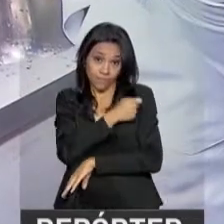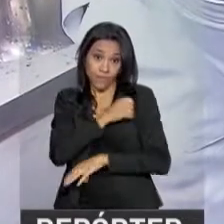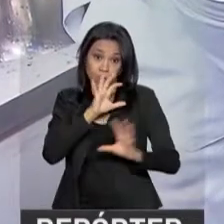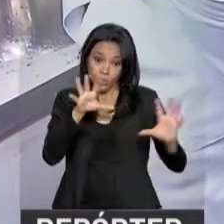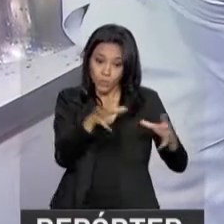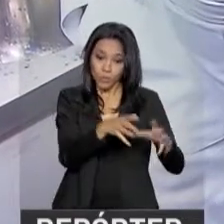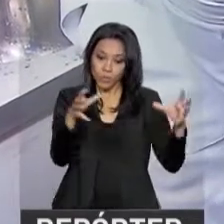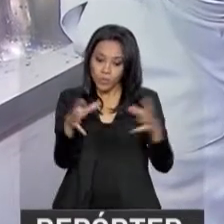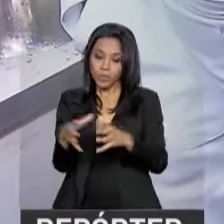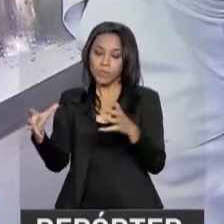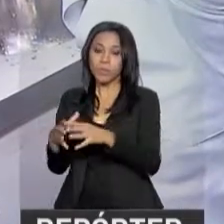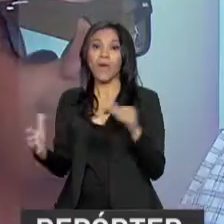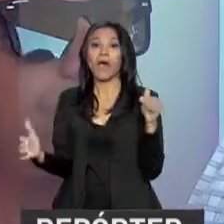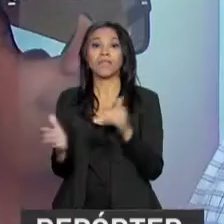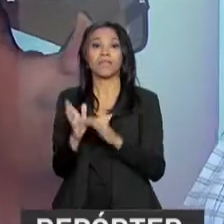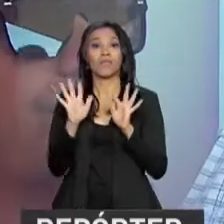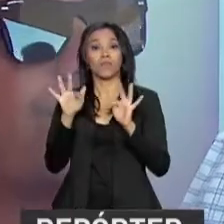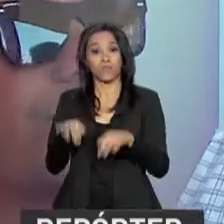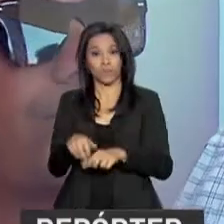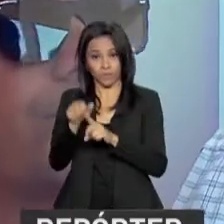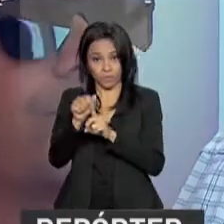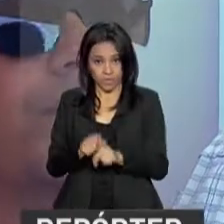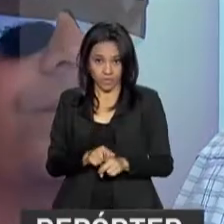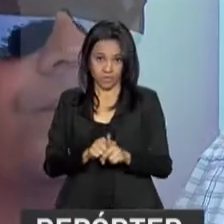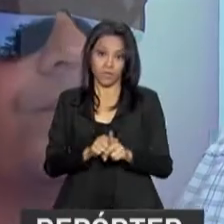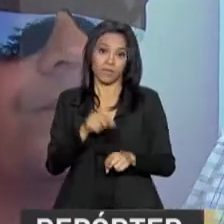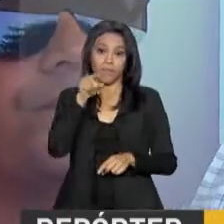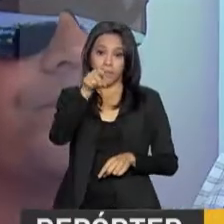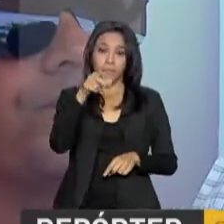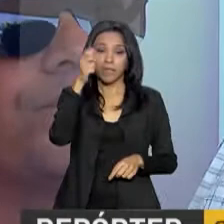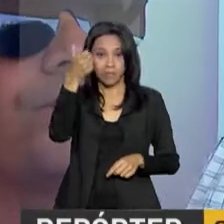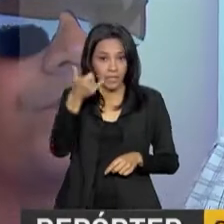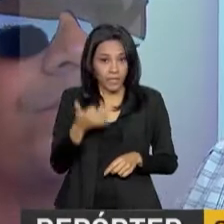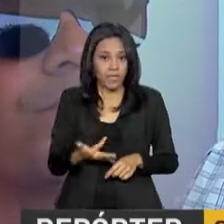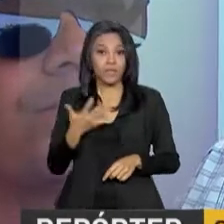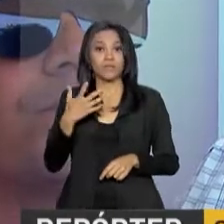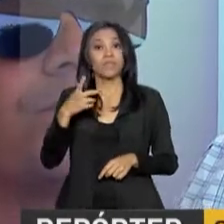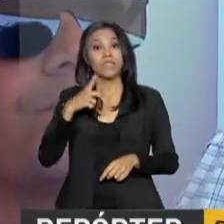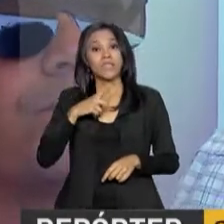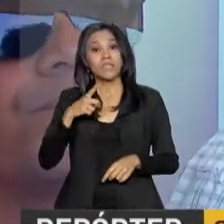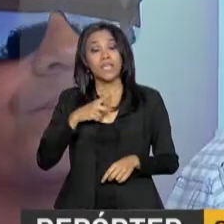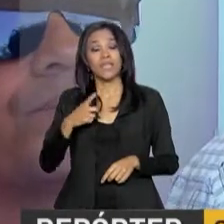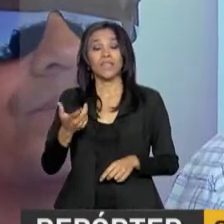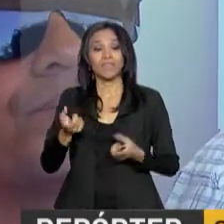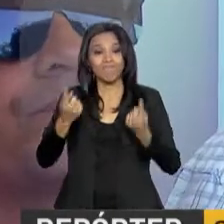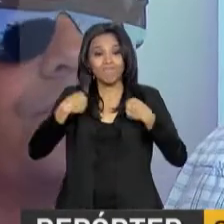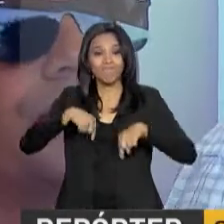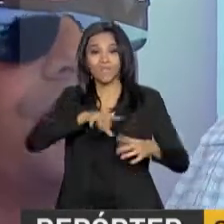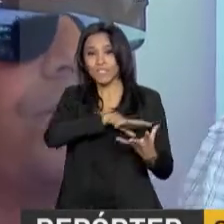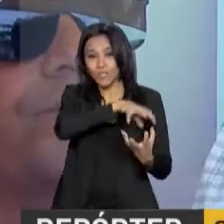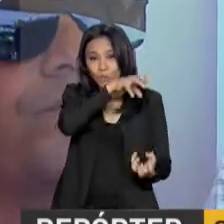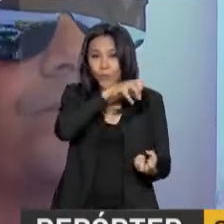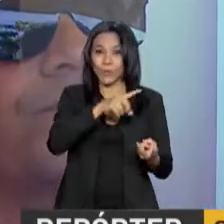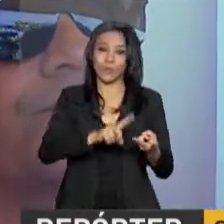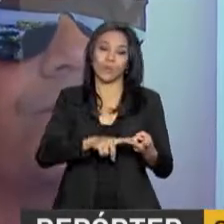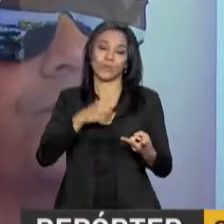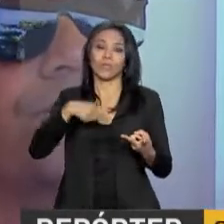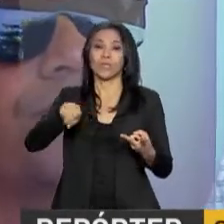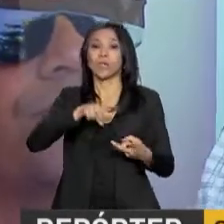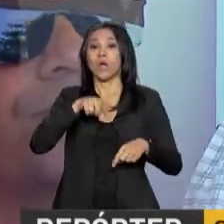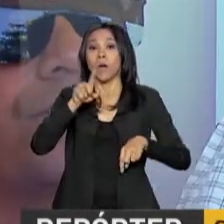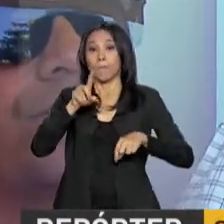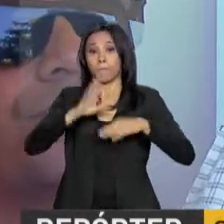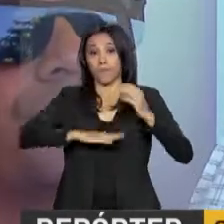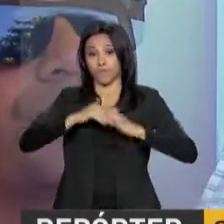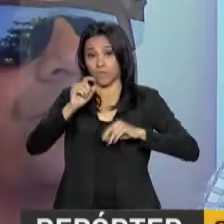prioritários até o final do mês. Essas pessoas têm uma imunidade mais baixa, os idosos, os profissionais da